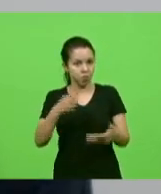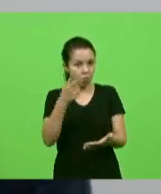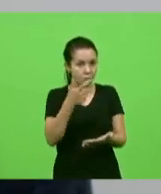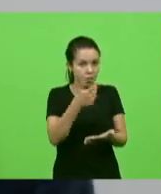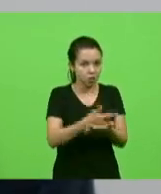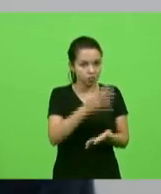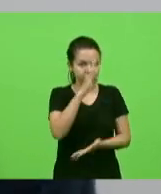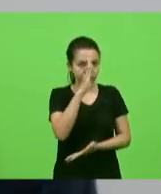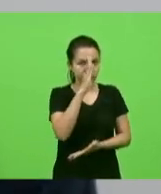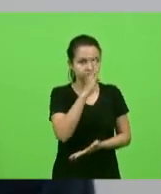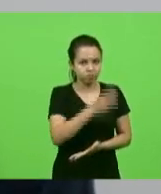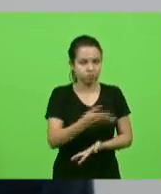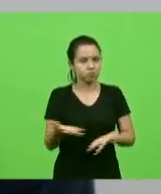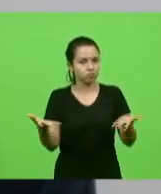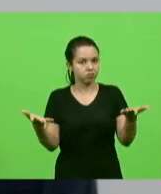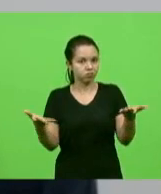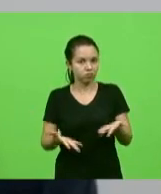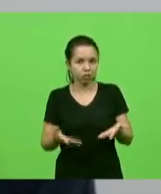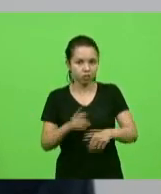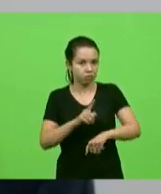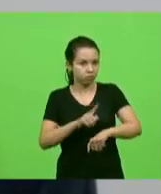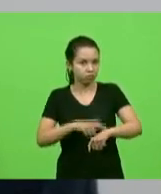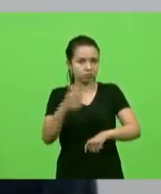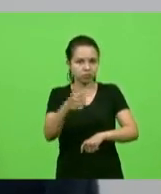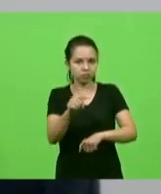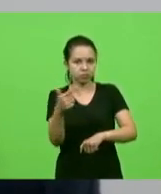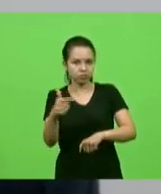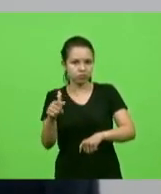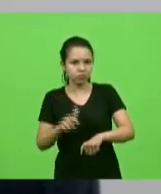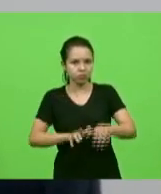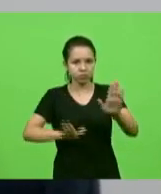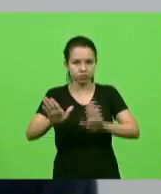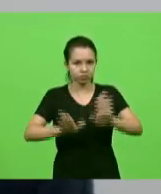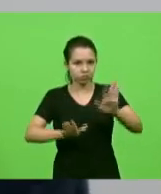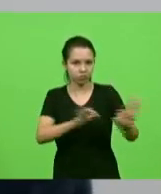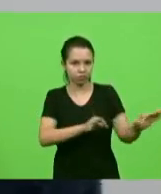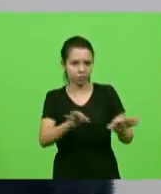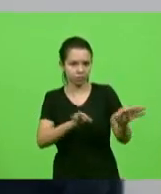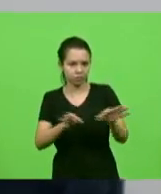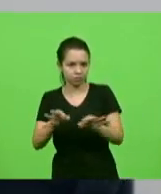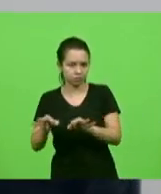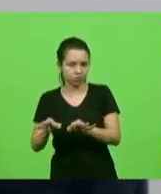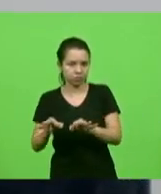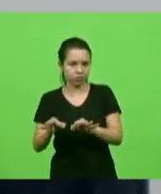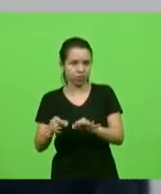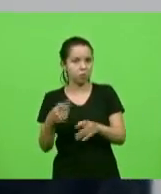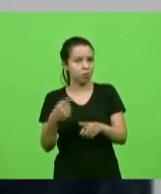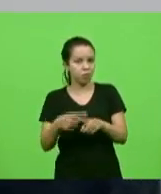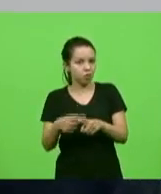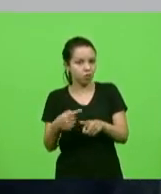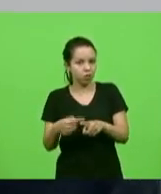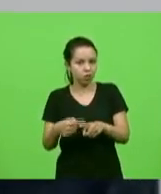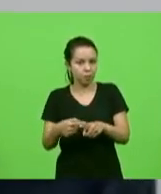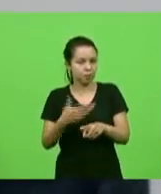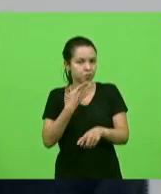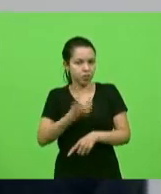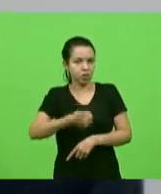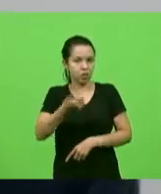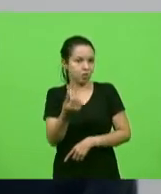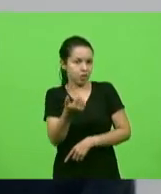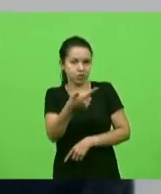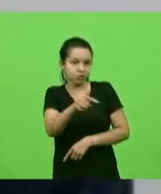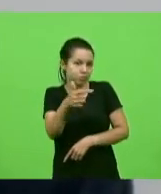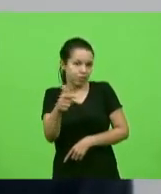agora. Você não tem tempo nem para fazer licitação. E por que não tem melhor preço